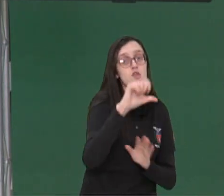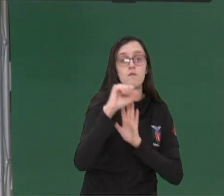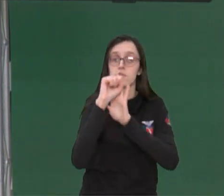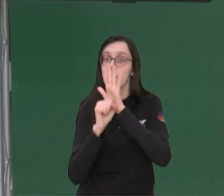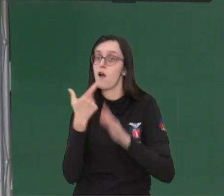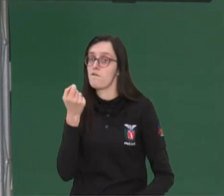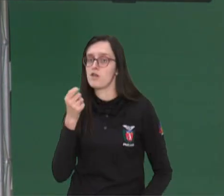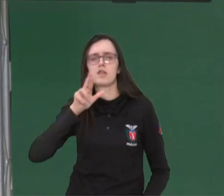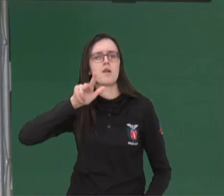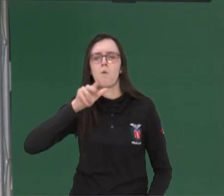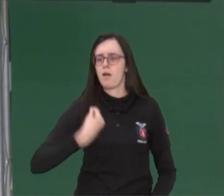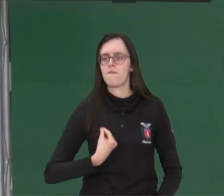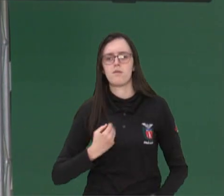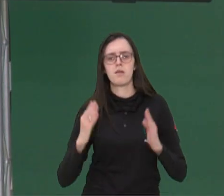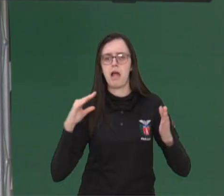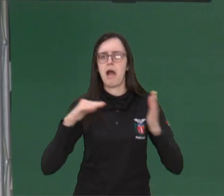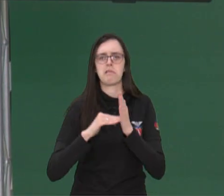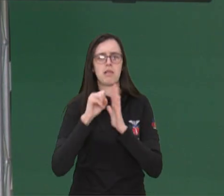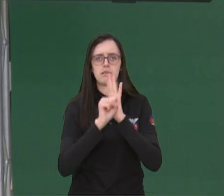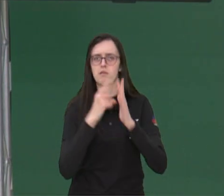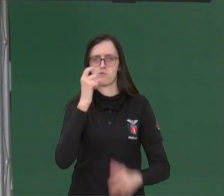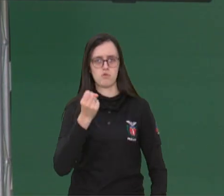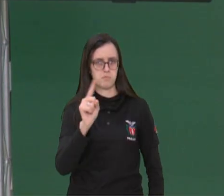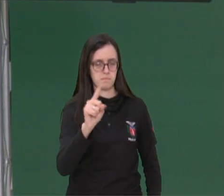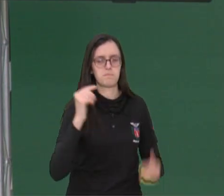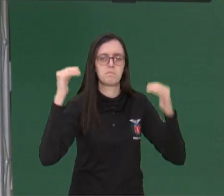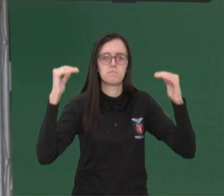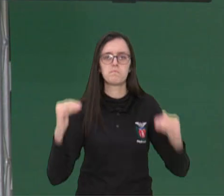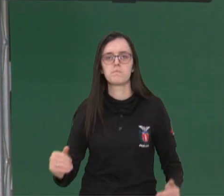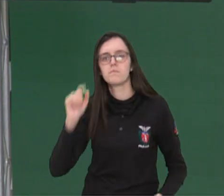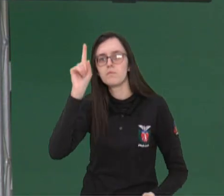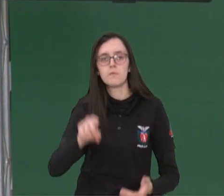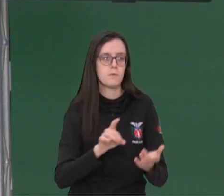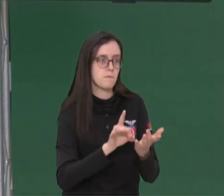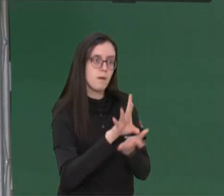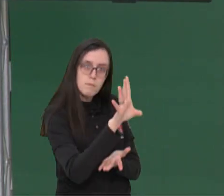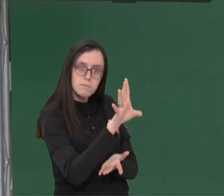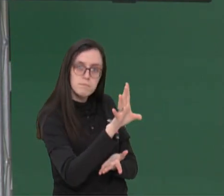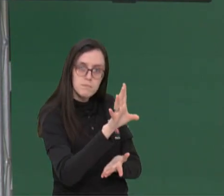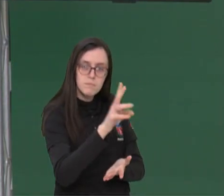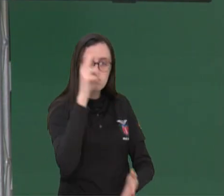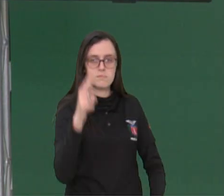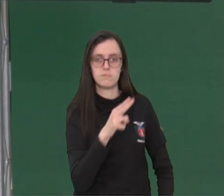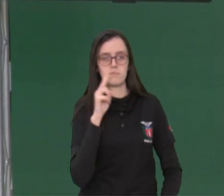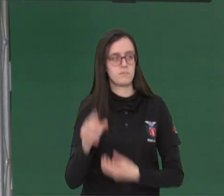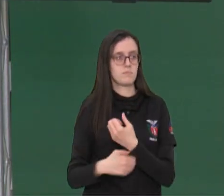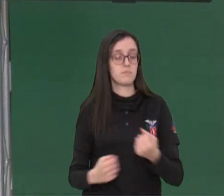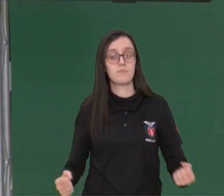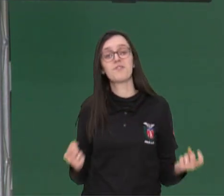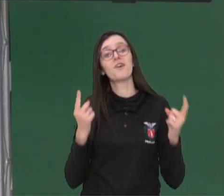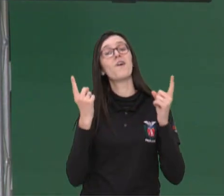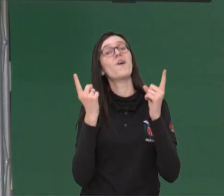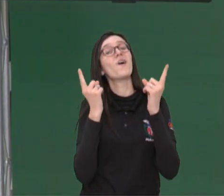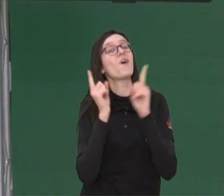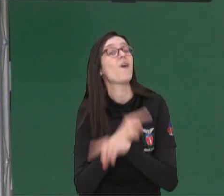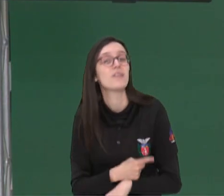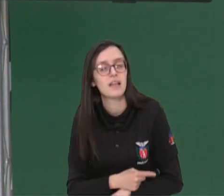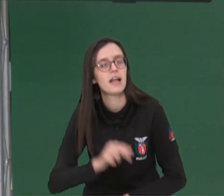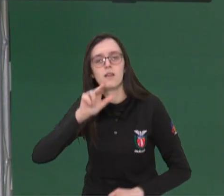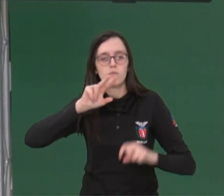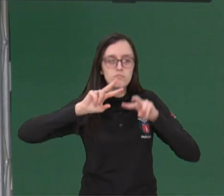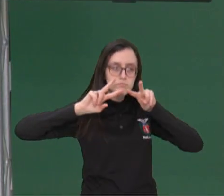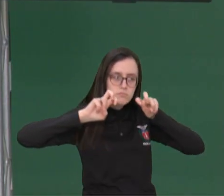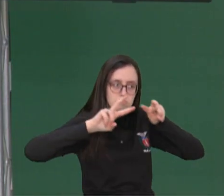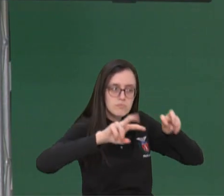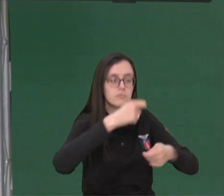XX. Não até o século XVIII. A expulsão dos jesuítas, o contrário, é a